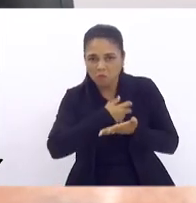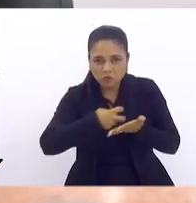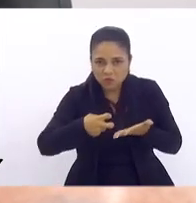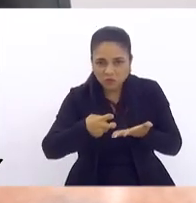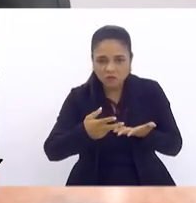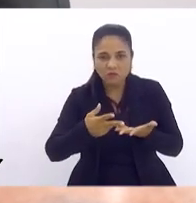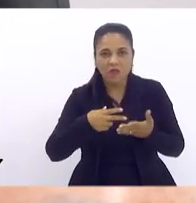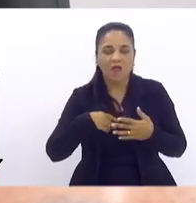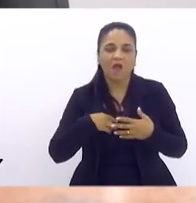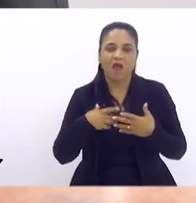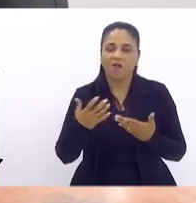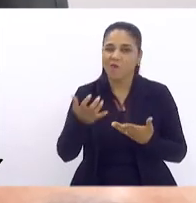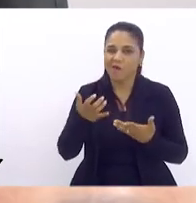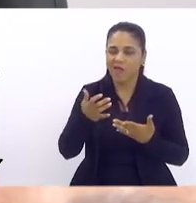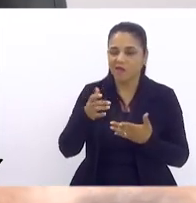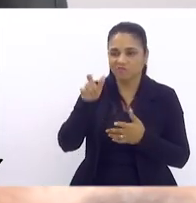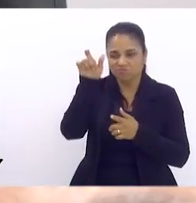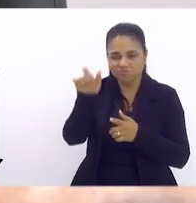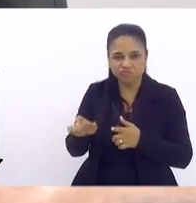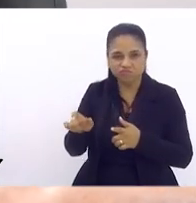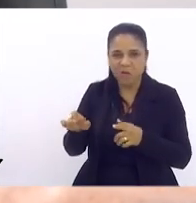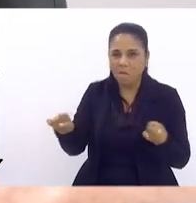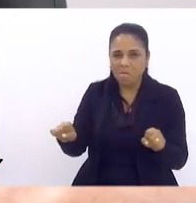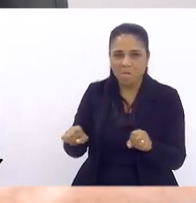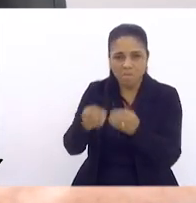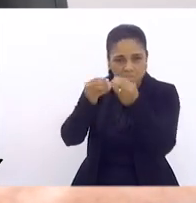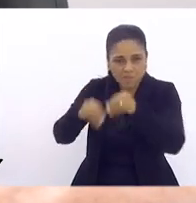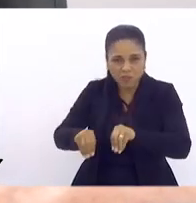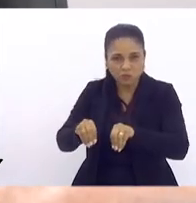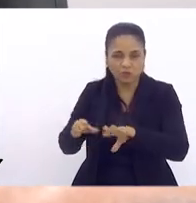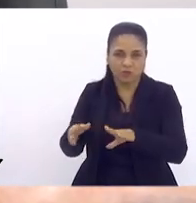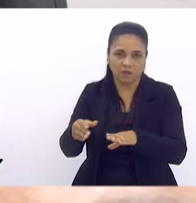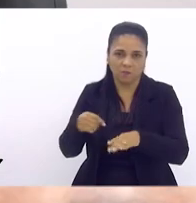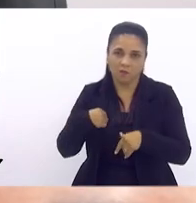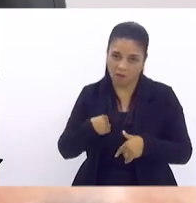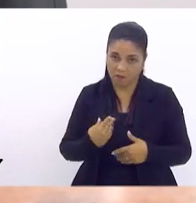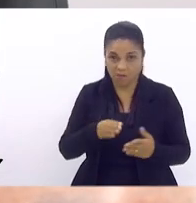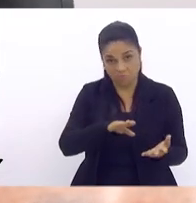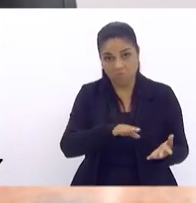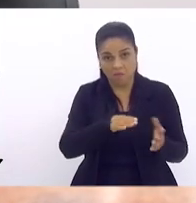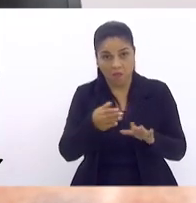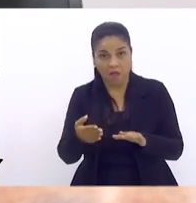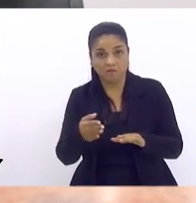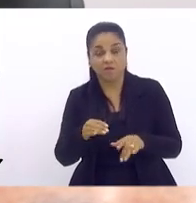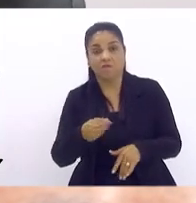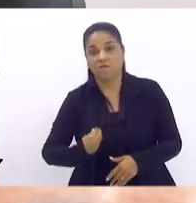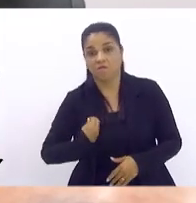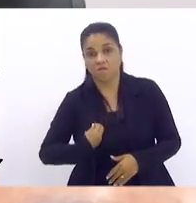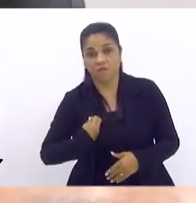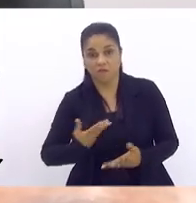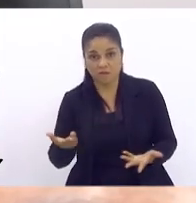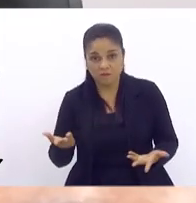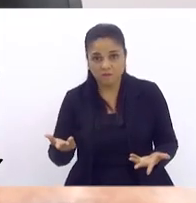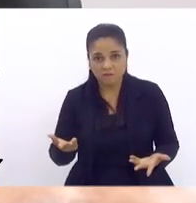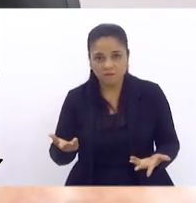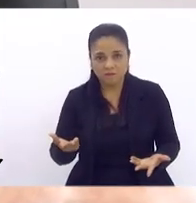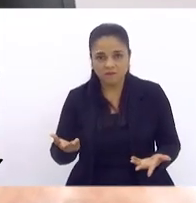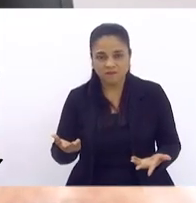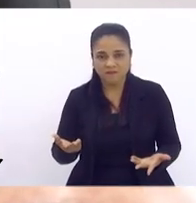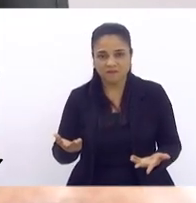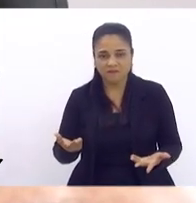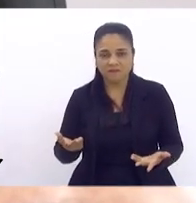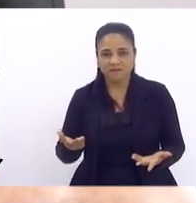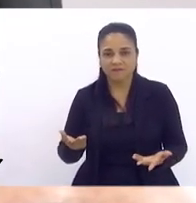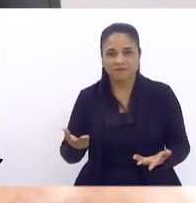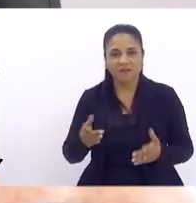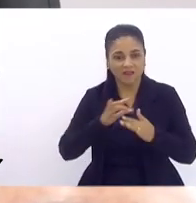destruir alguém matar alguém porque mata em vida né as redes têm matado pessoas em vida e vai